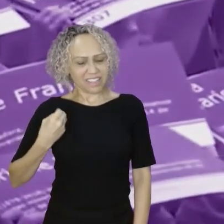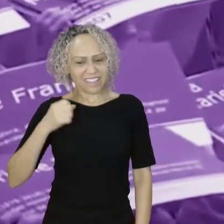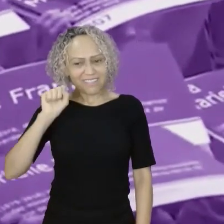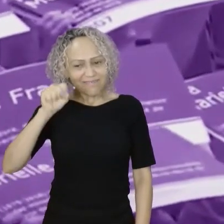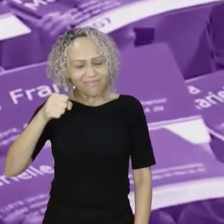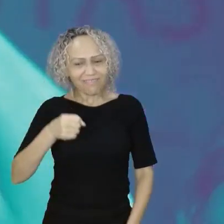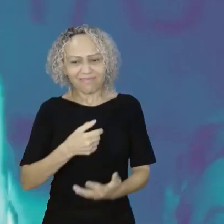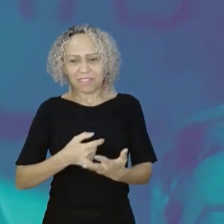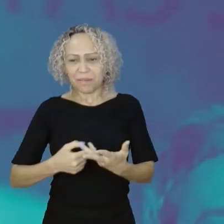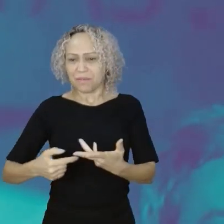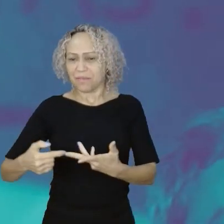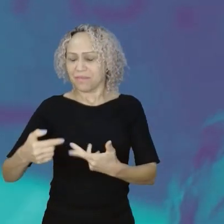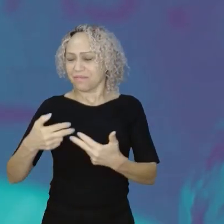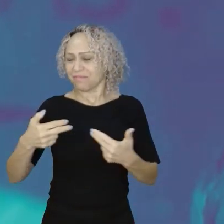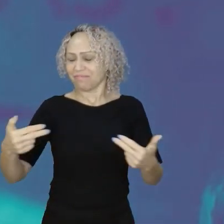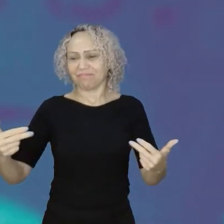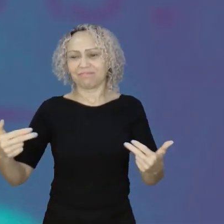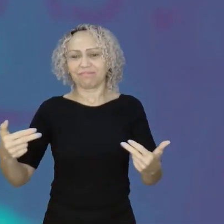acontecer.